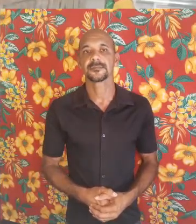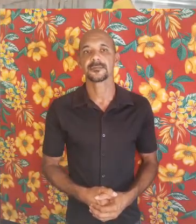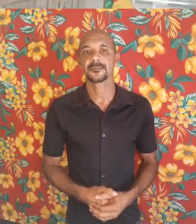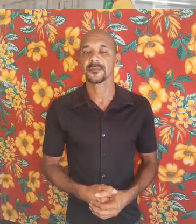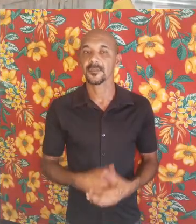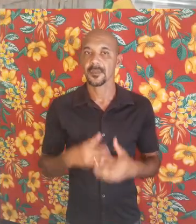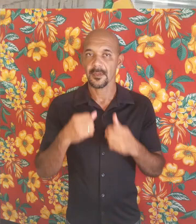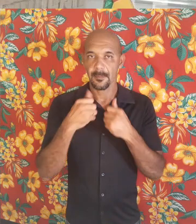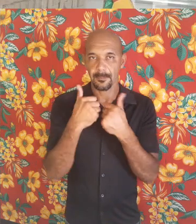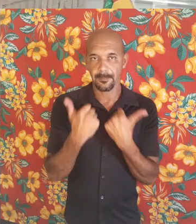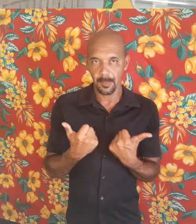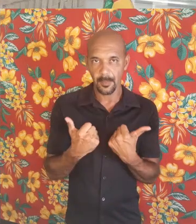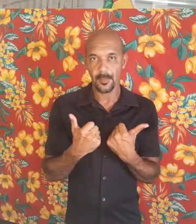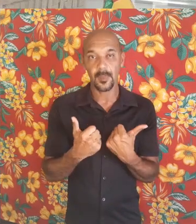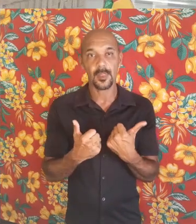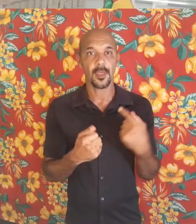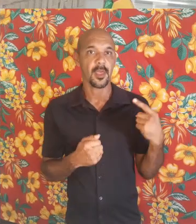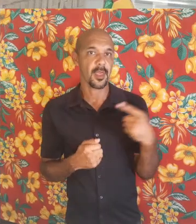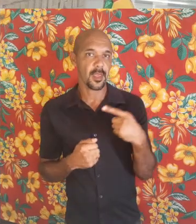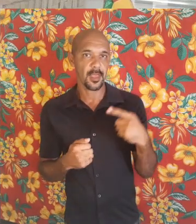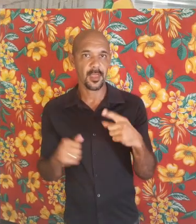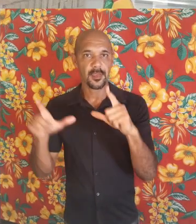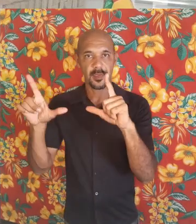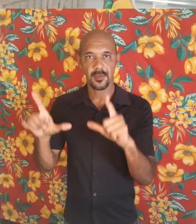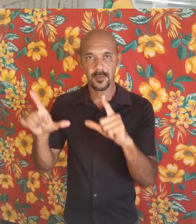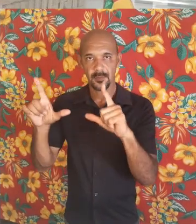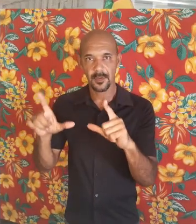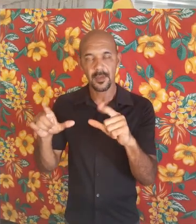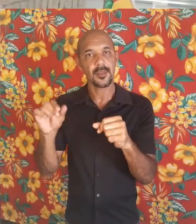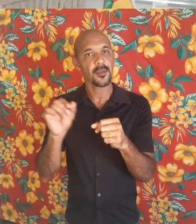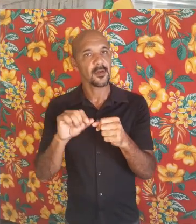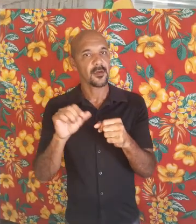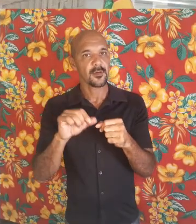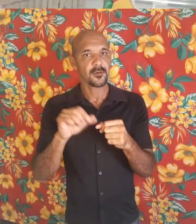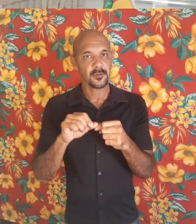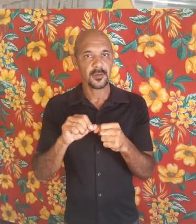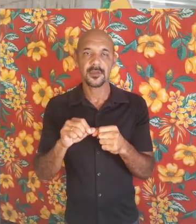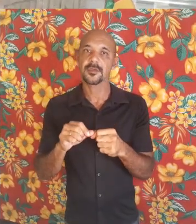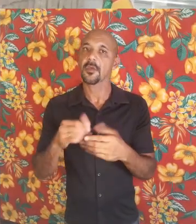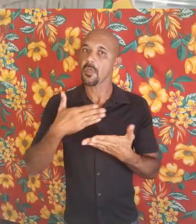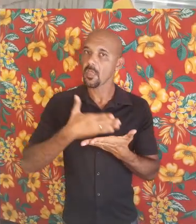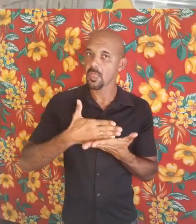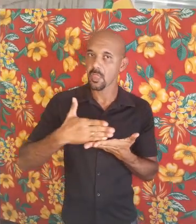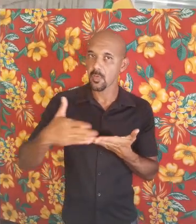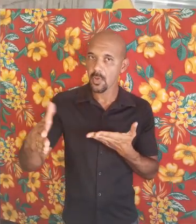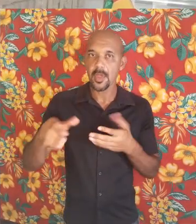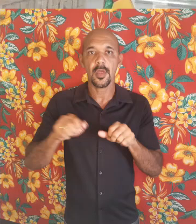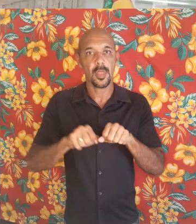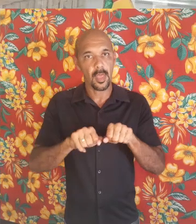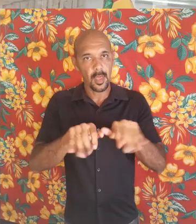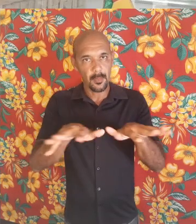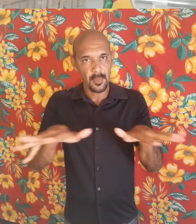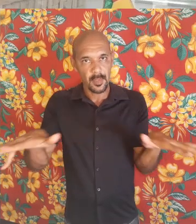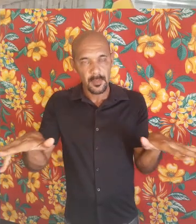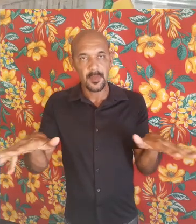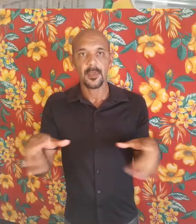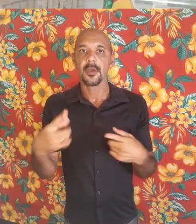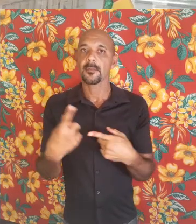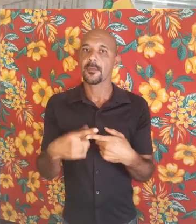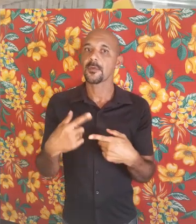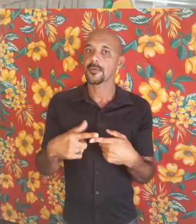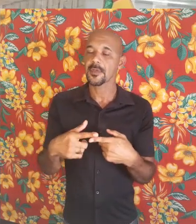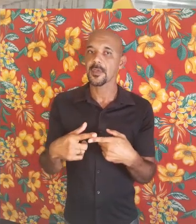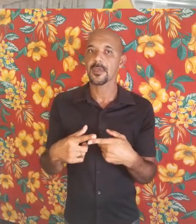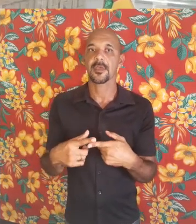Bem, esses quadros surgiram em minha vida, né, durante a pandemia. A última pandemia, né, onde todo mundo foi afastado do seu trabalho, né, a maioria